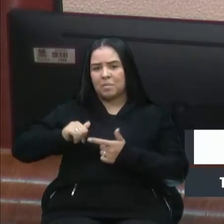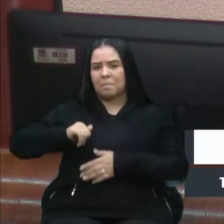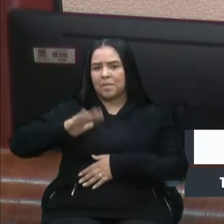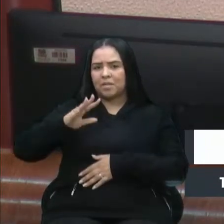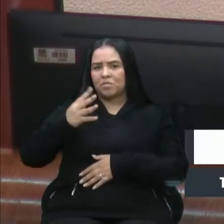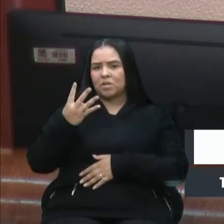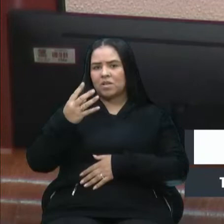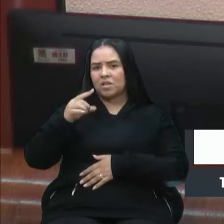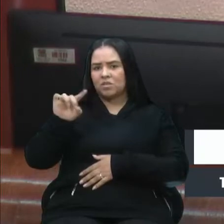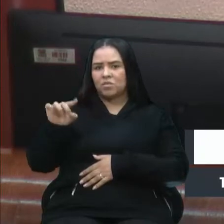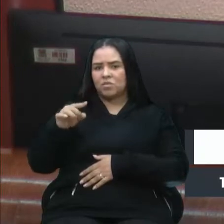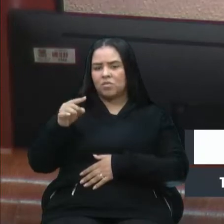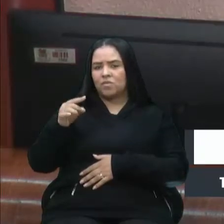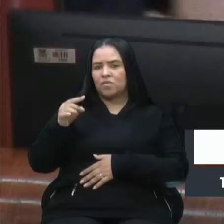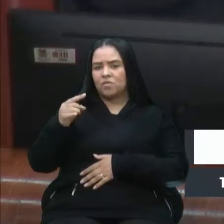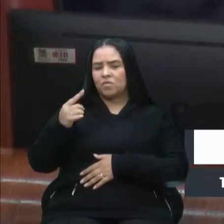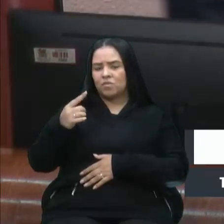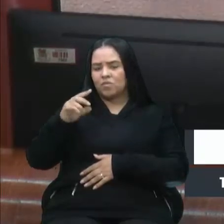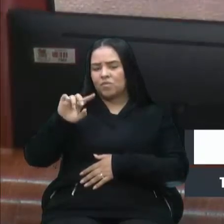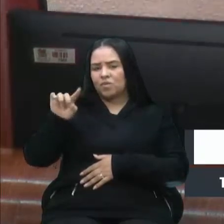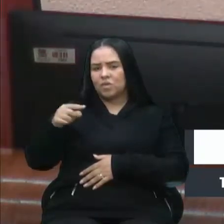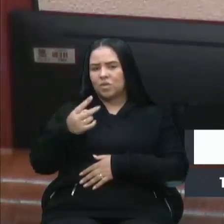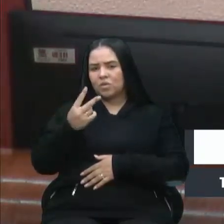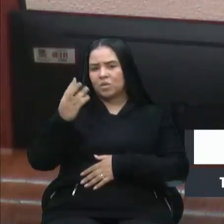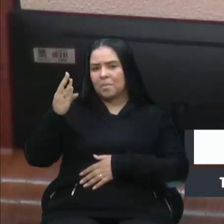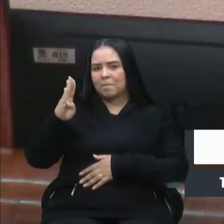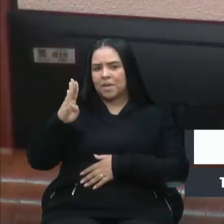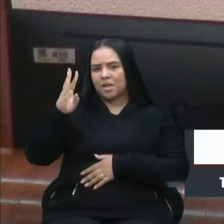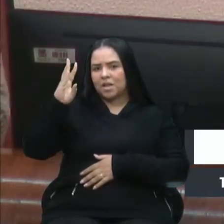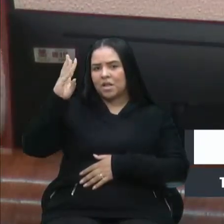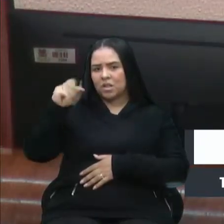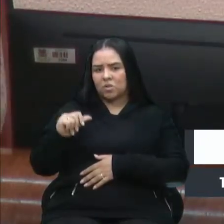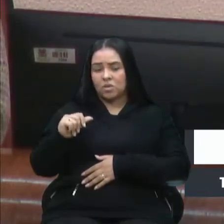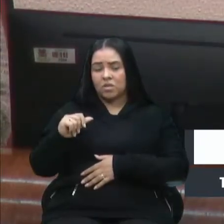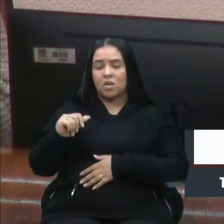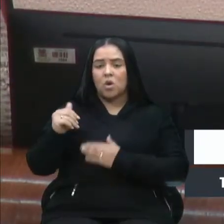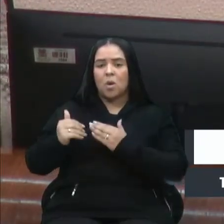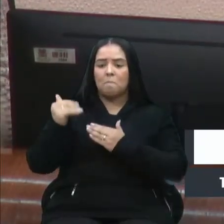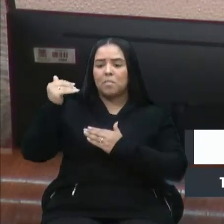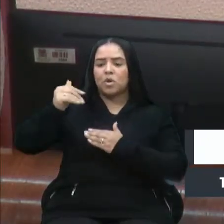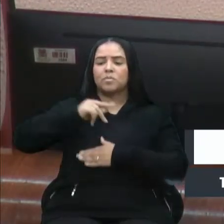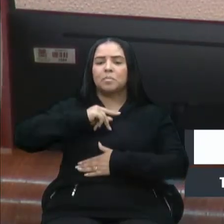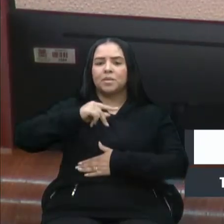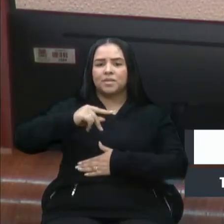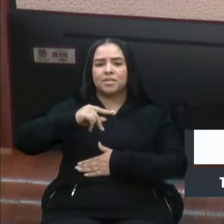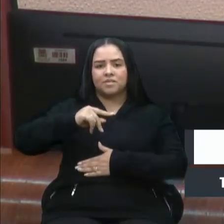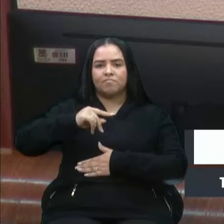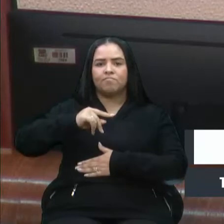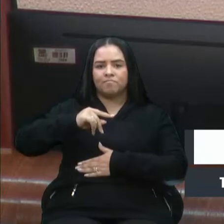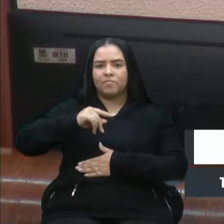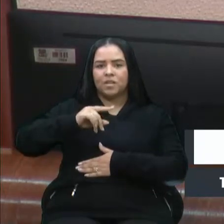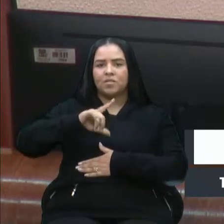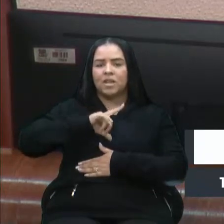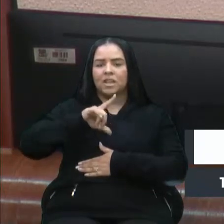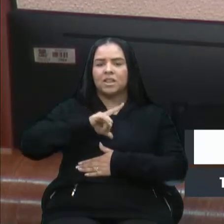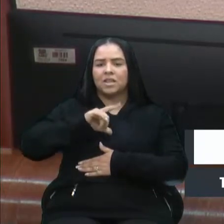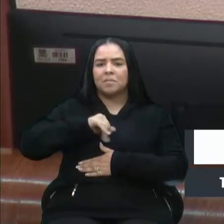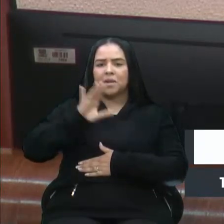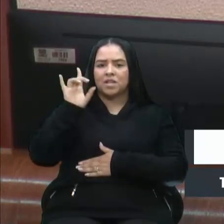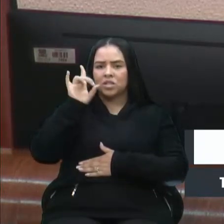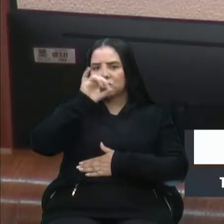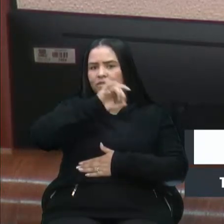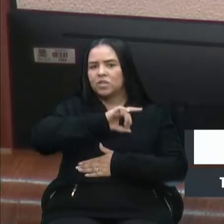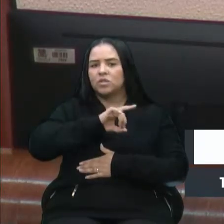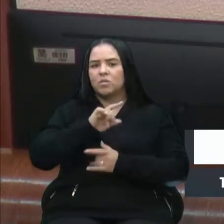mais de 41,2 bilhões Então quem for o próximo presidente da república vai passar por uma dificuldade